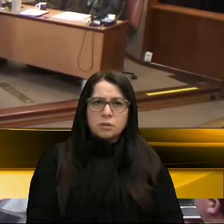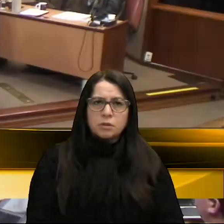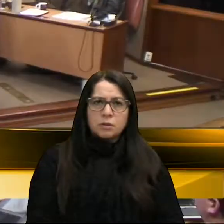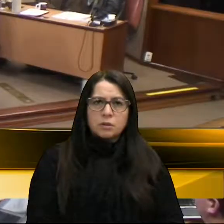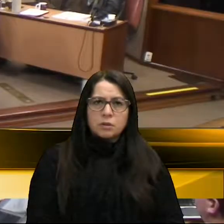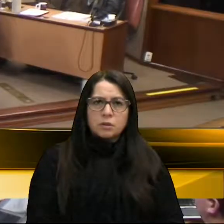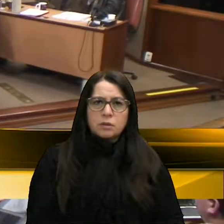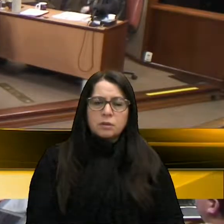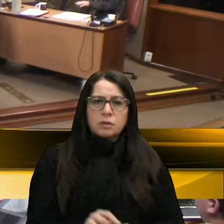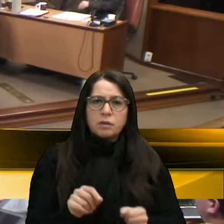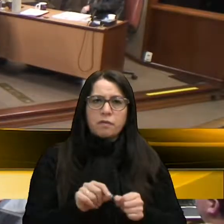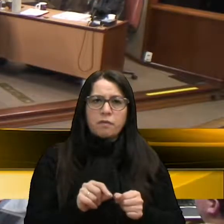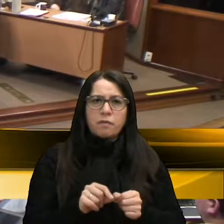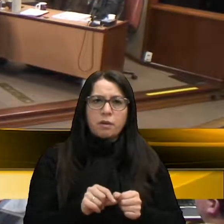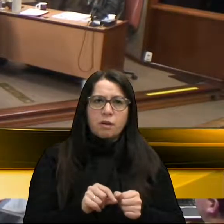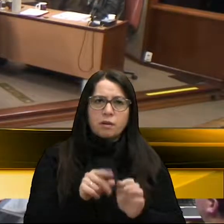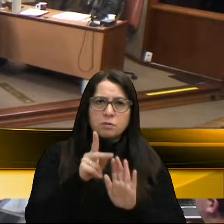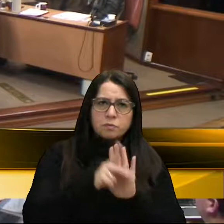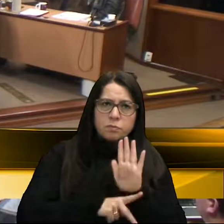A gente faz um projeto...